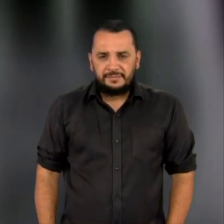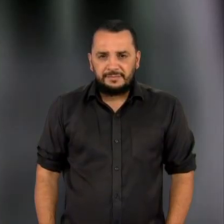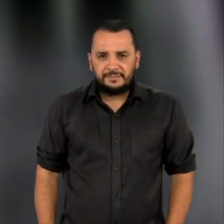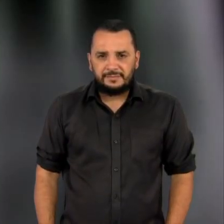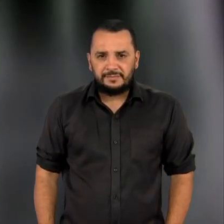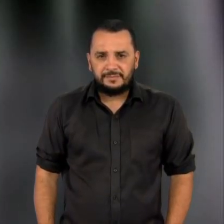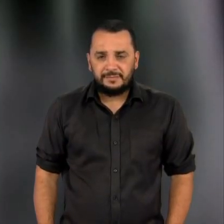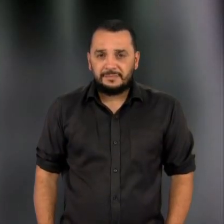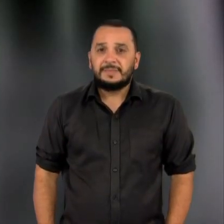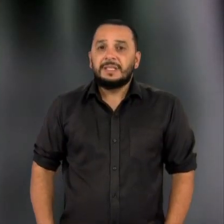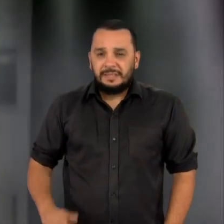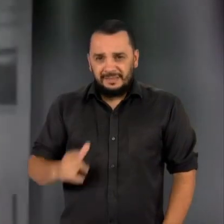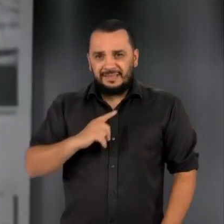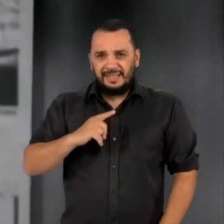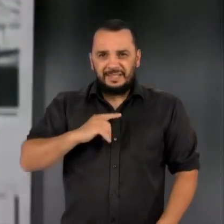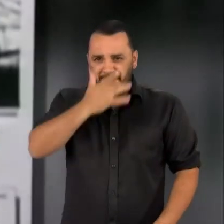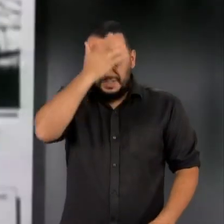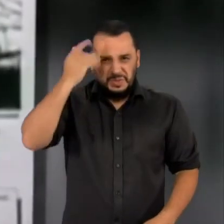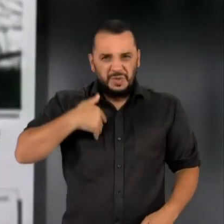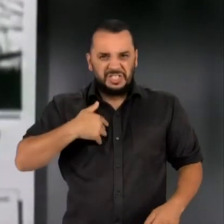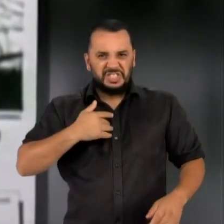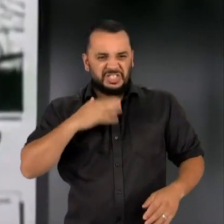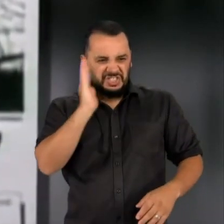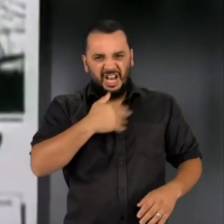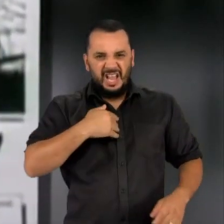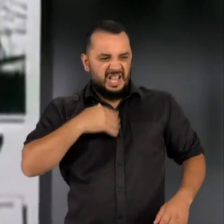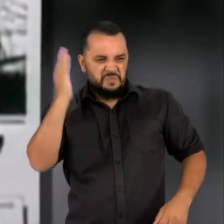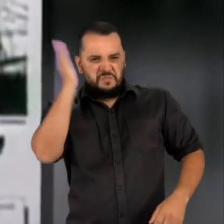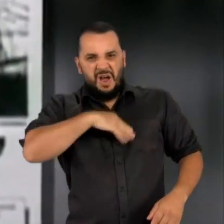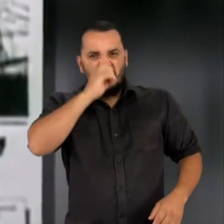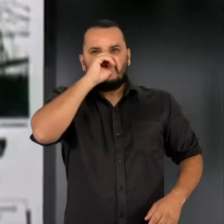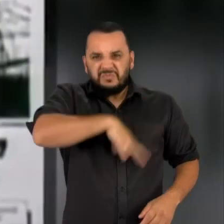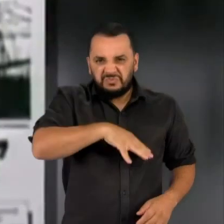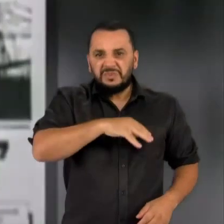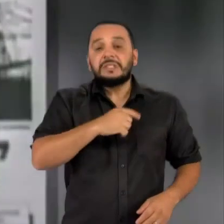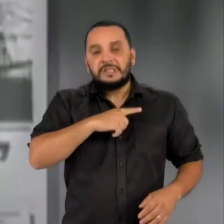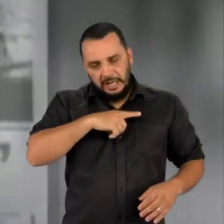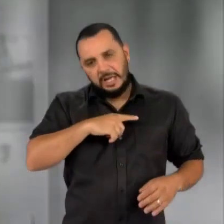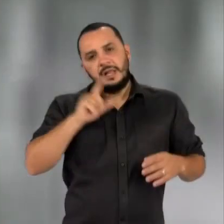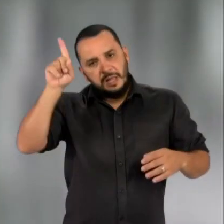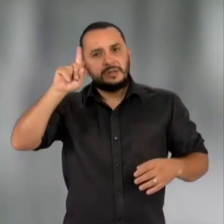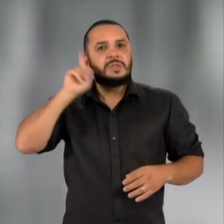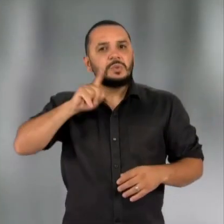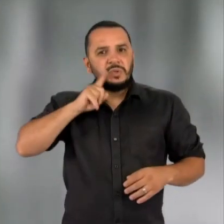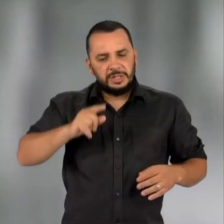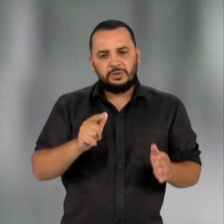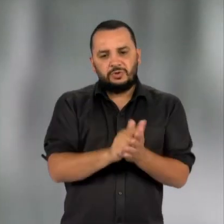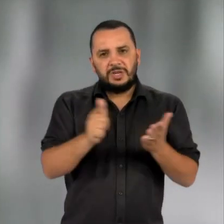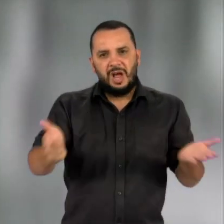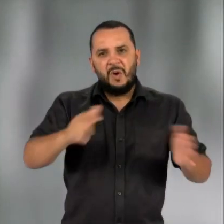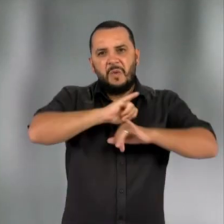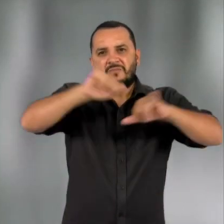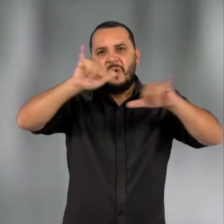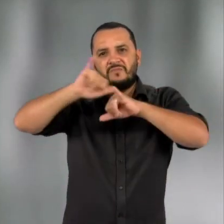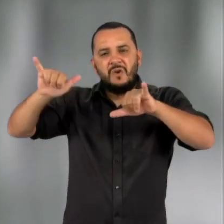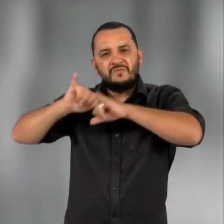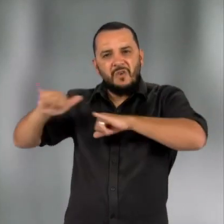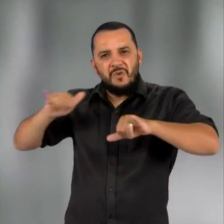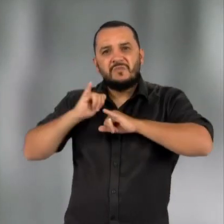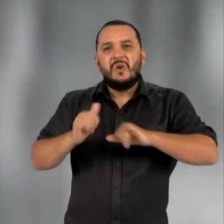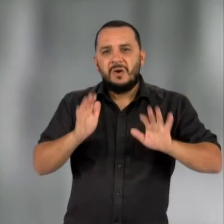chamado de selvagens pela imprensa o caso cinco do central park estão posto principais capas dos jornais norte-americanos